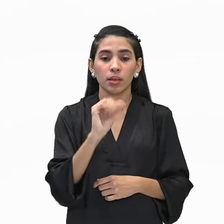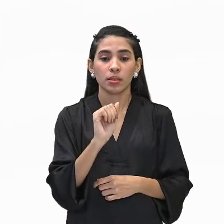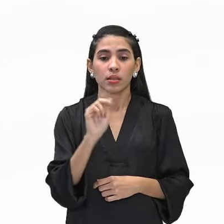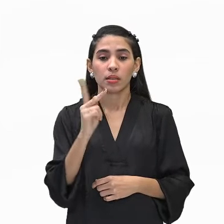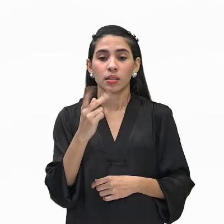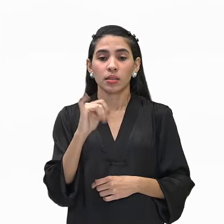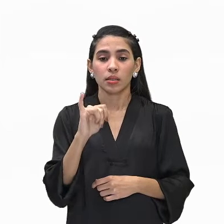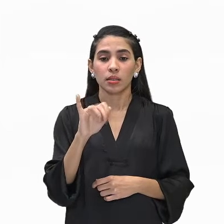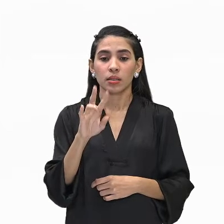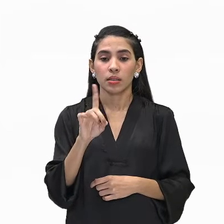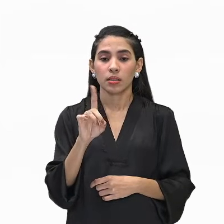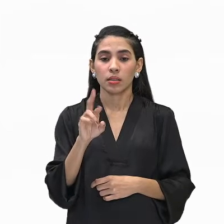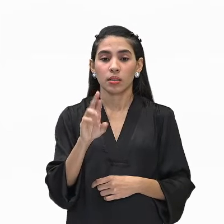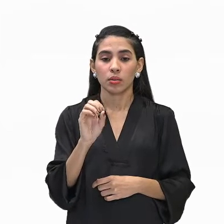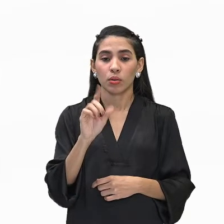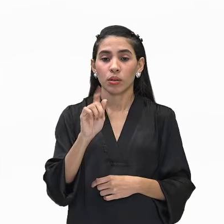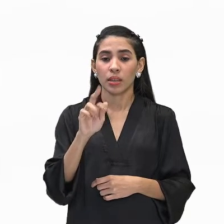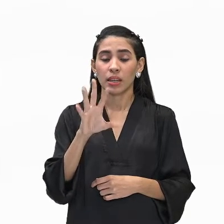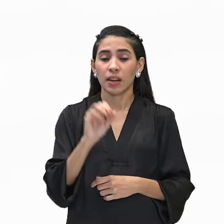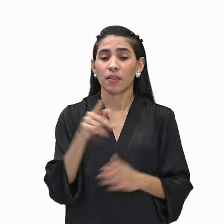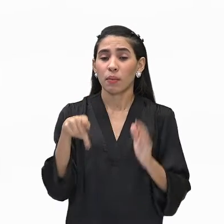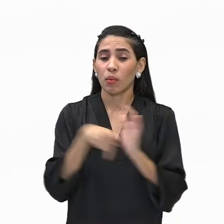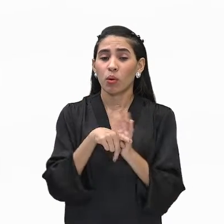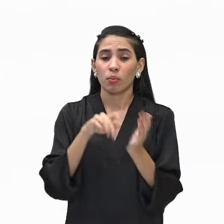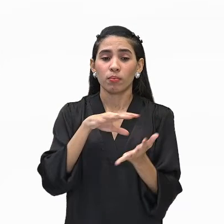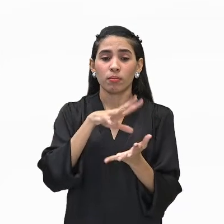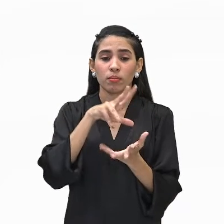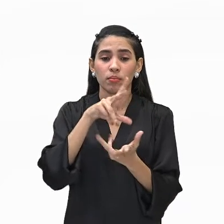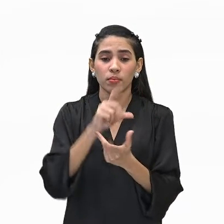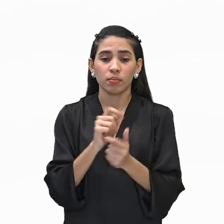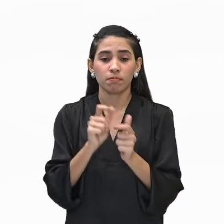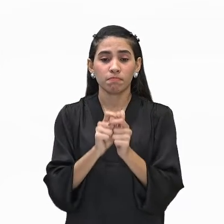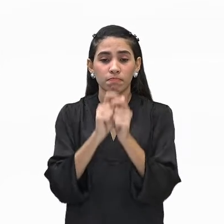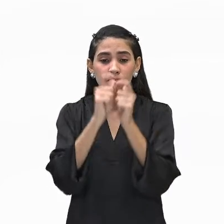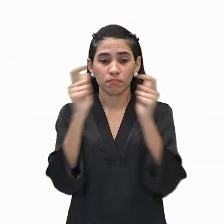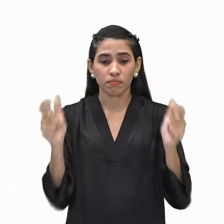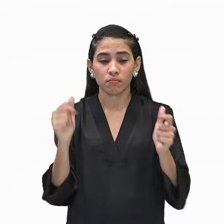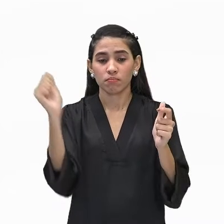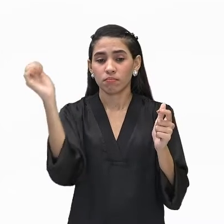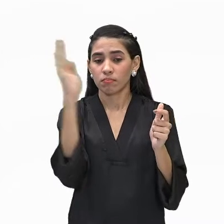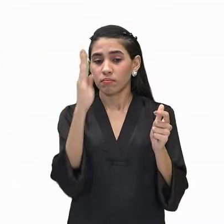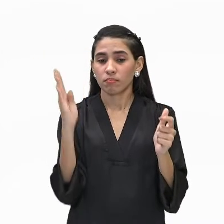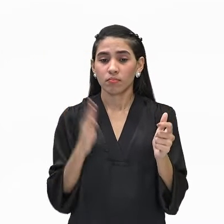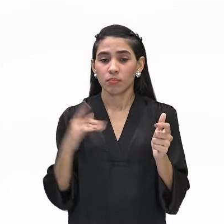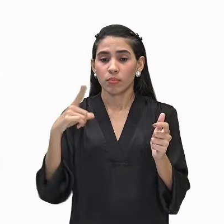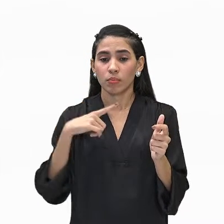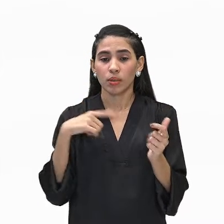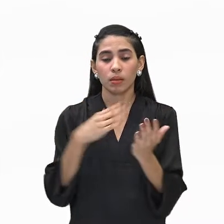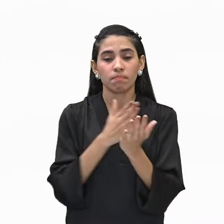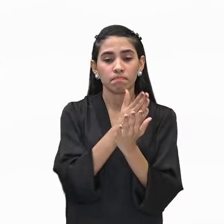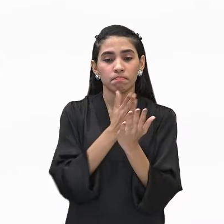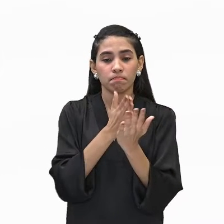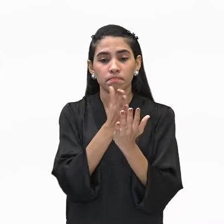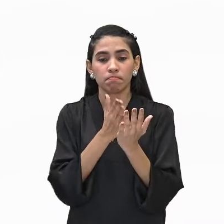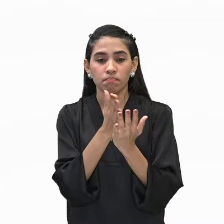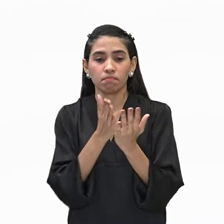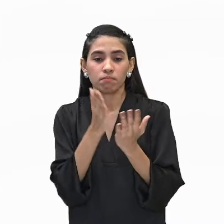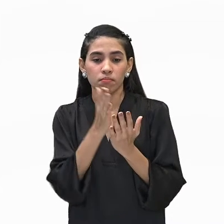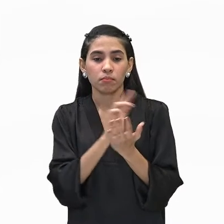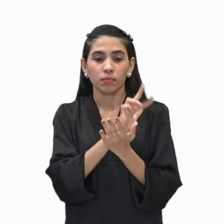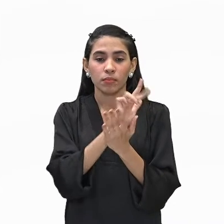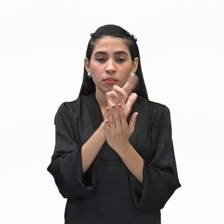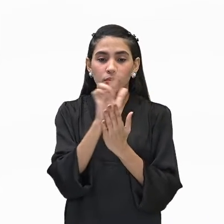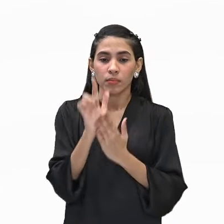hidrográfica do planeta. Ocupa mais da metade do território brasileiro e tem suas vertentes delimitadas